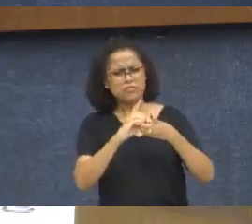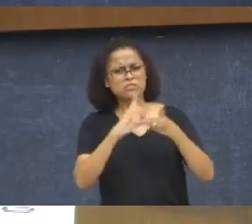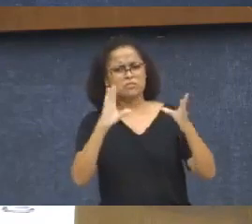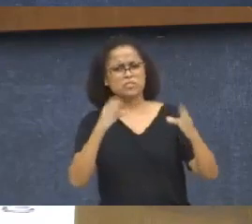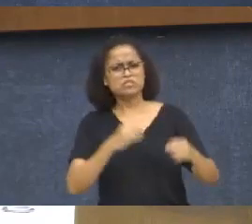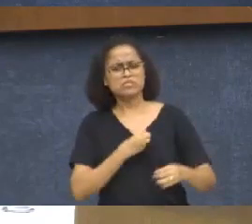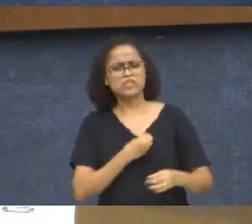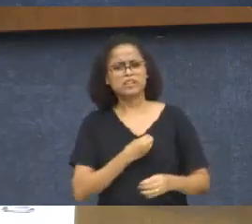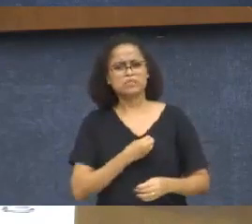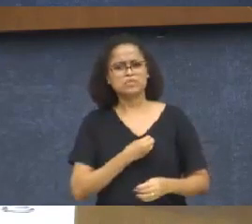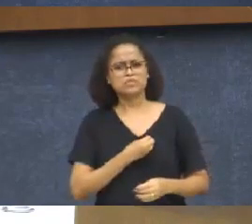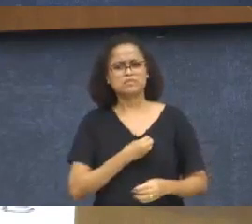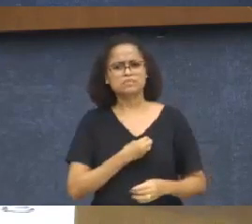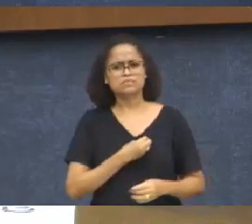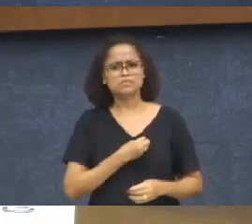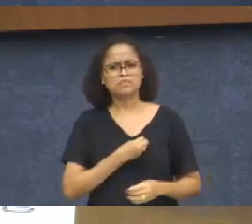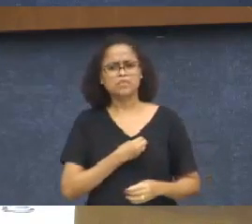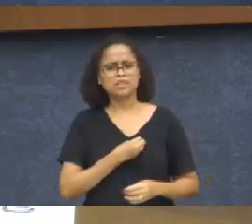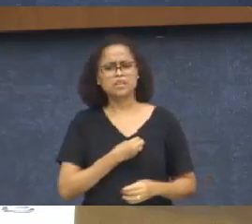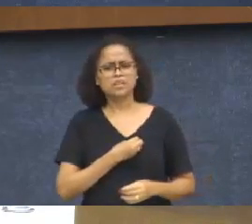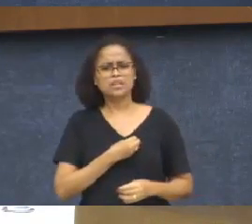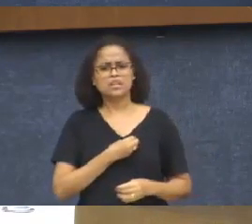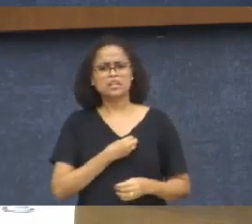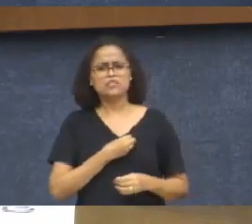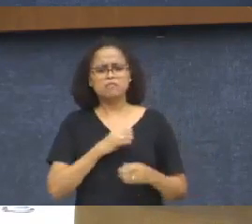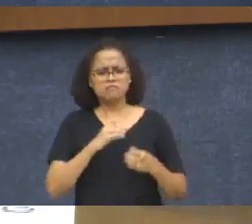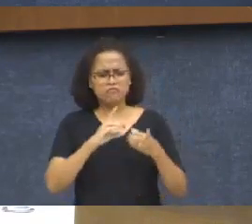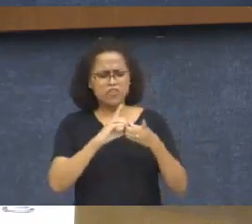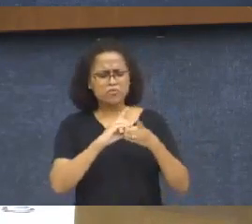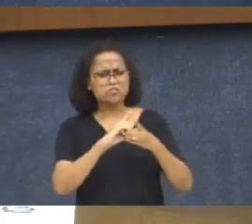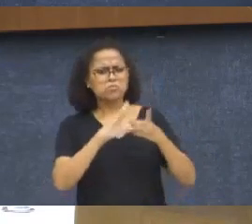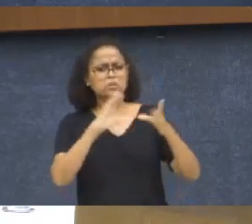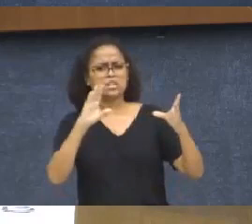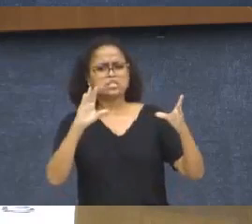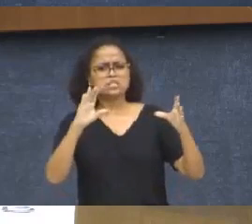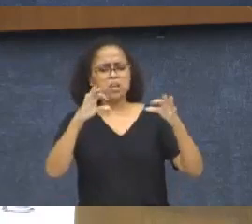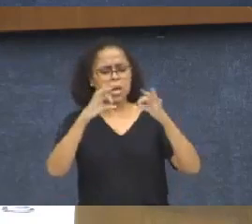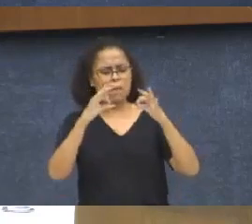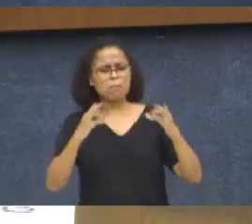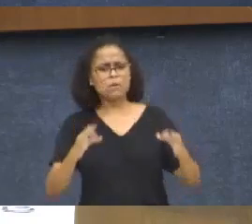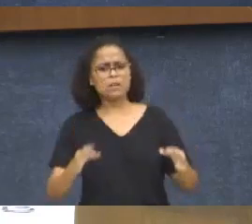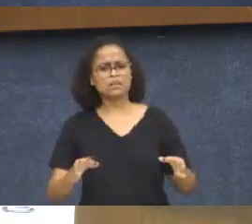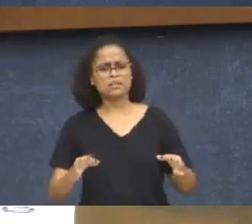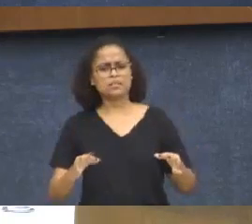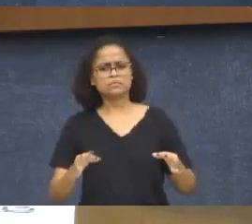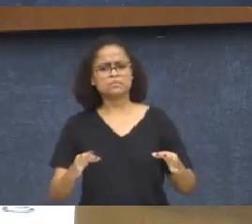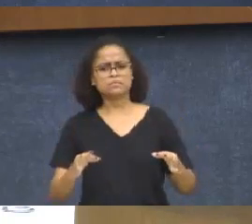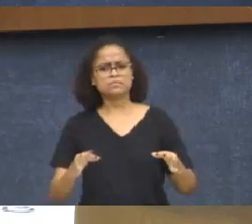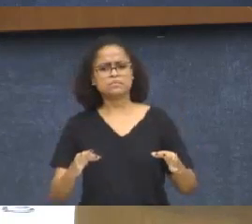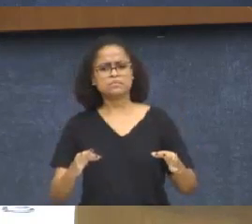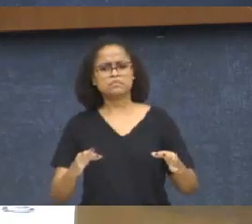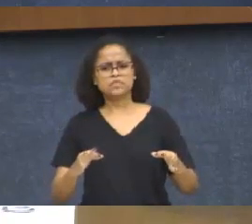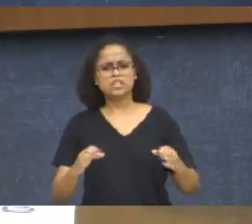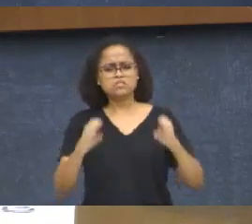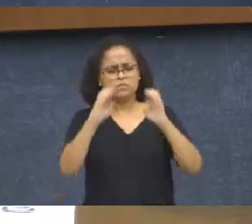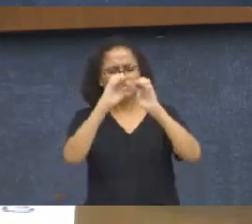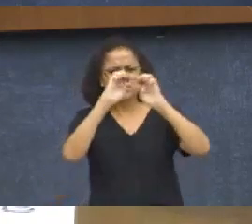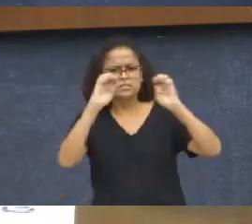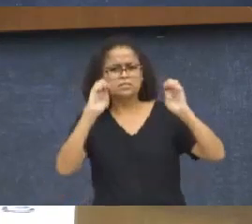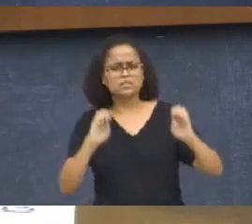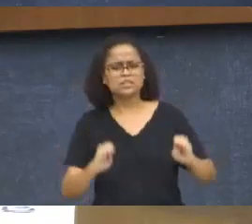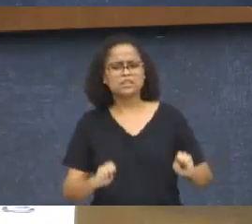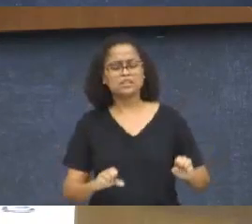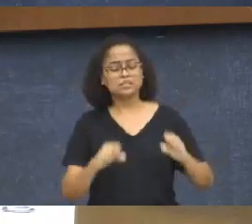é democracia? Nós estamos vivendo uma democracia plena? Isso de fato é o sistema democrático